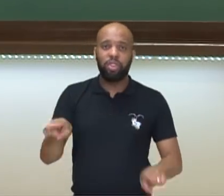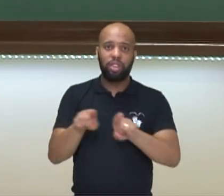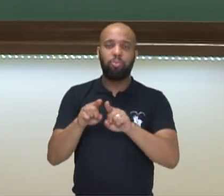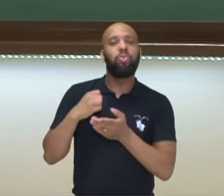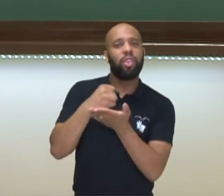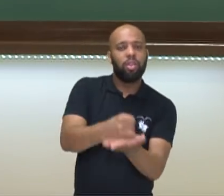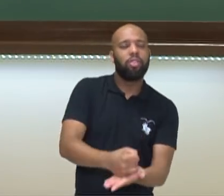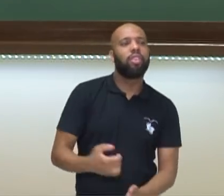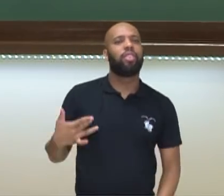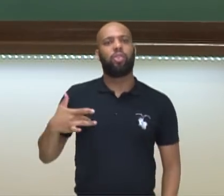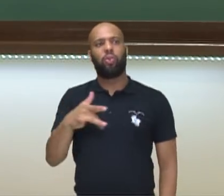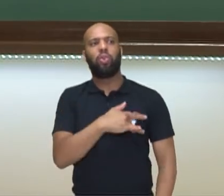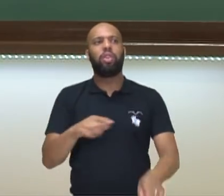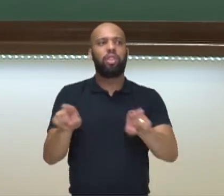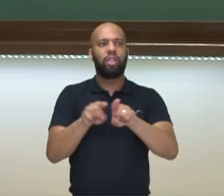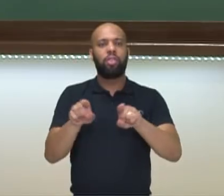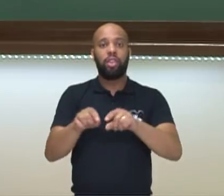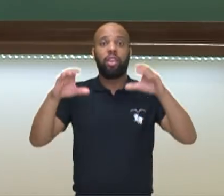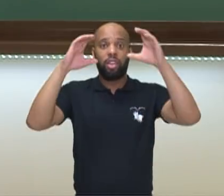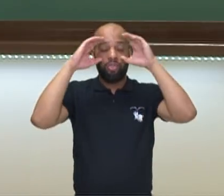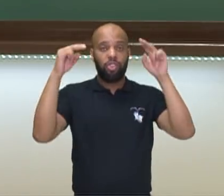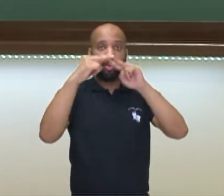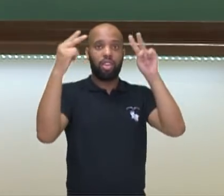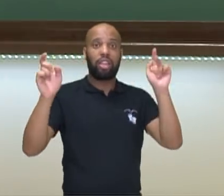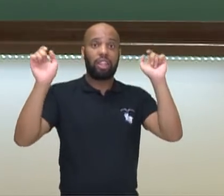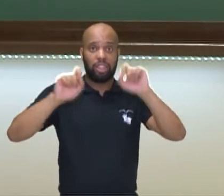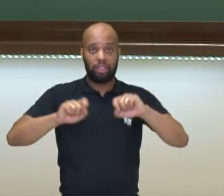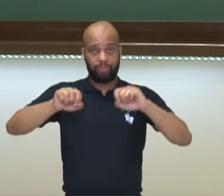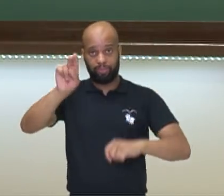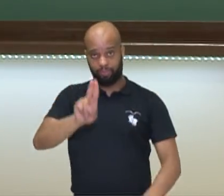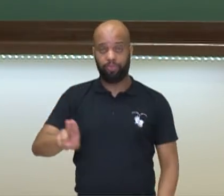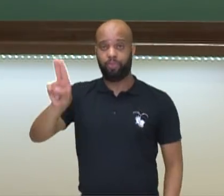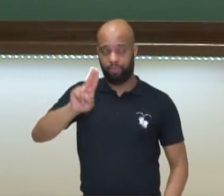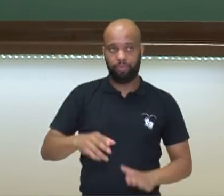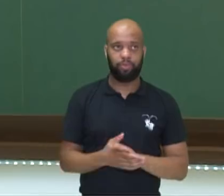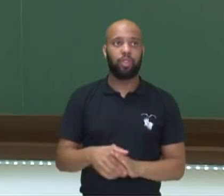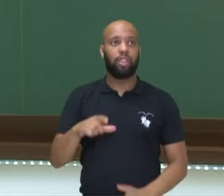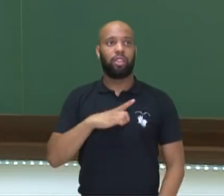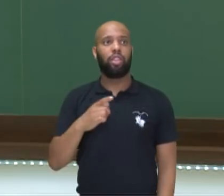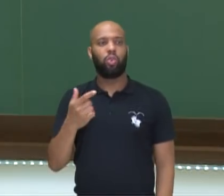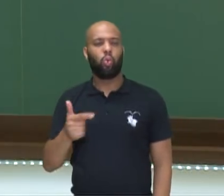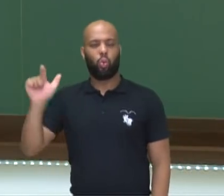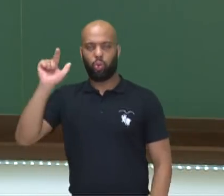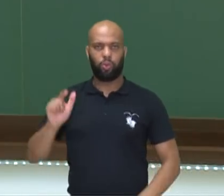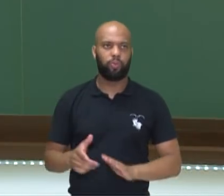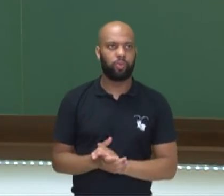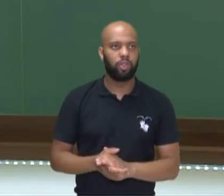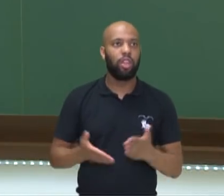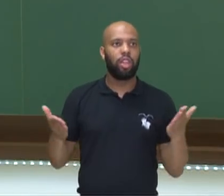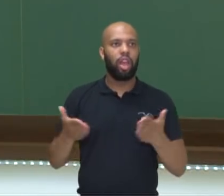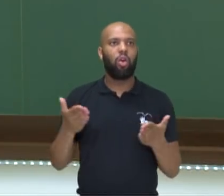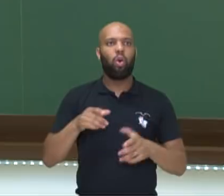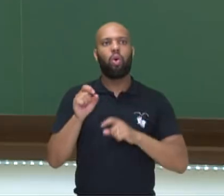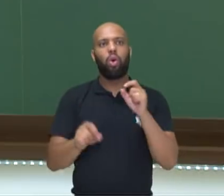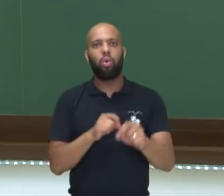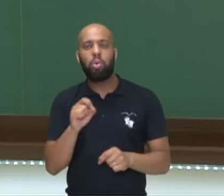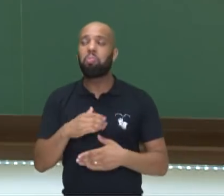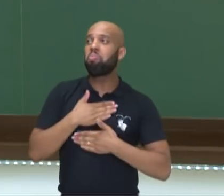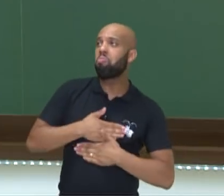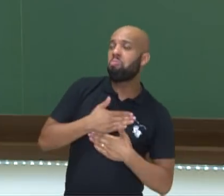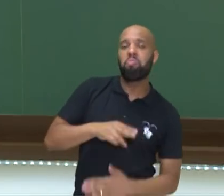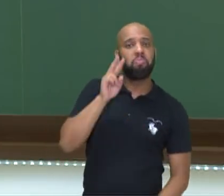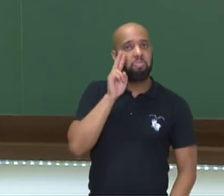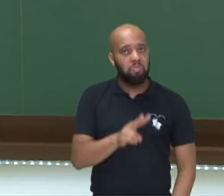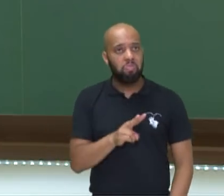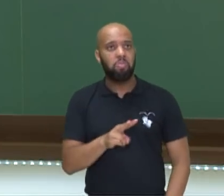saúde, que a realidade virtual pode ser utilizada. Outro é a questão do entretenimento. Até a gente